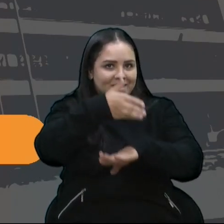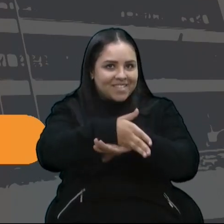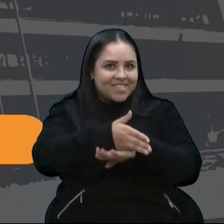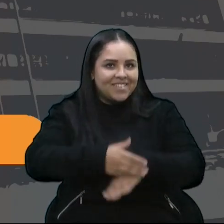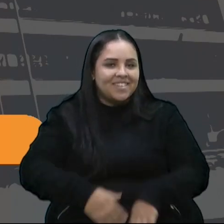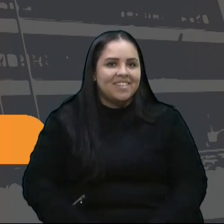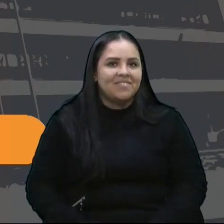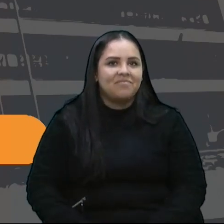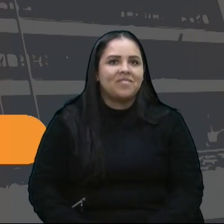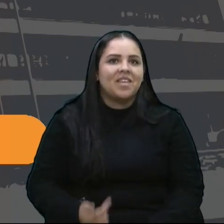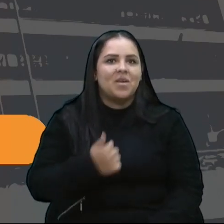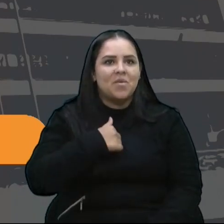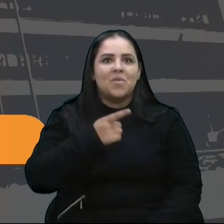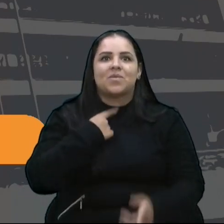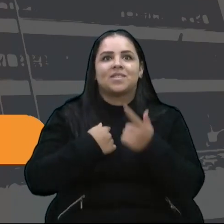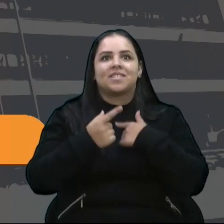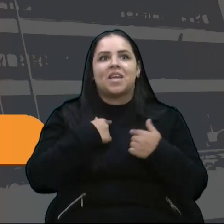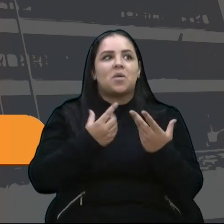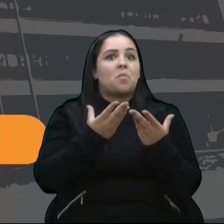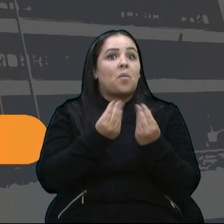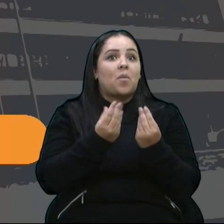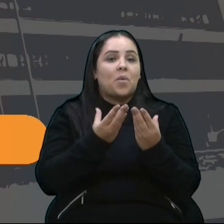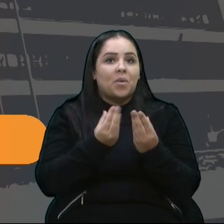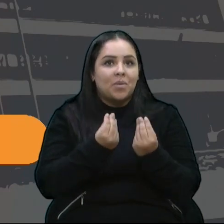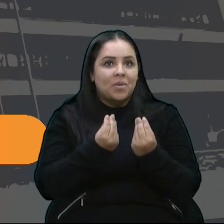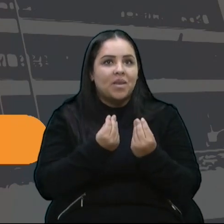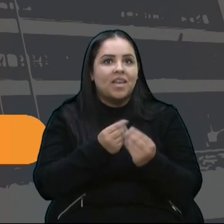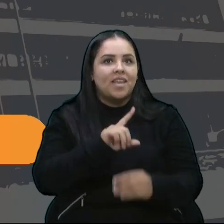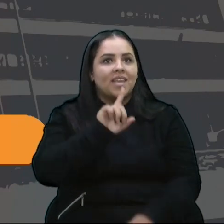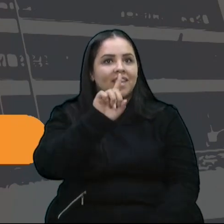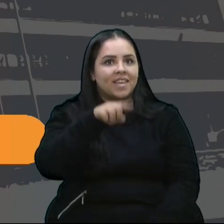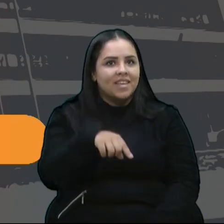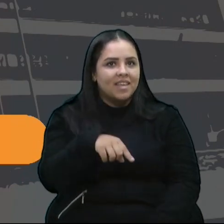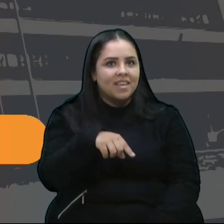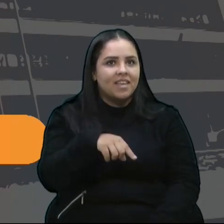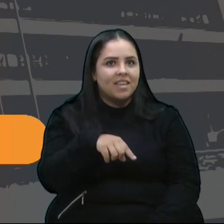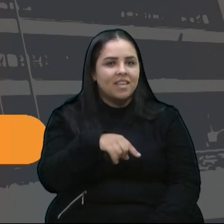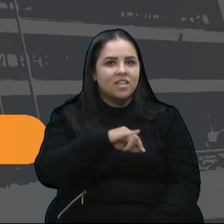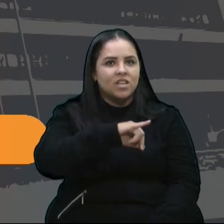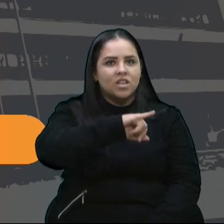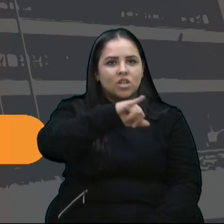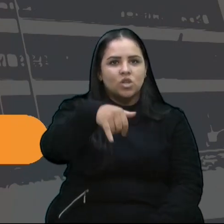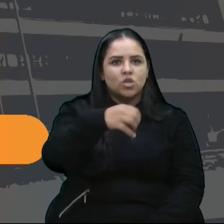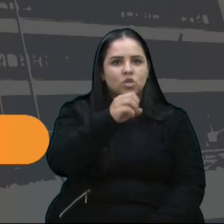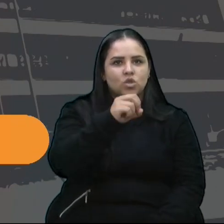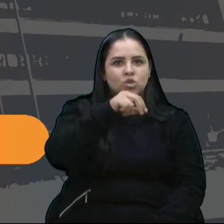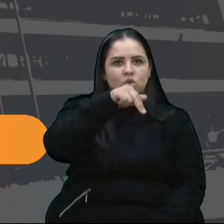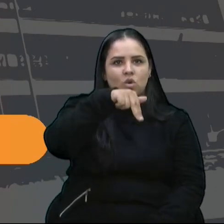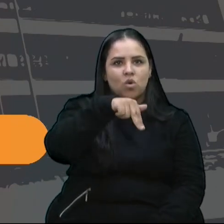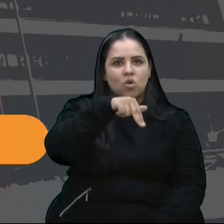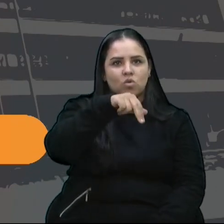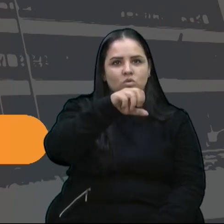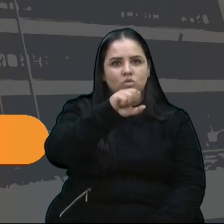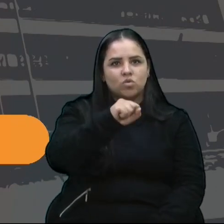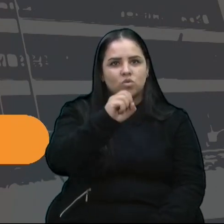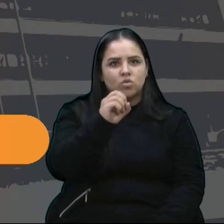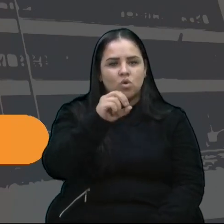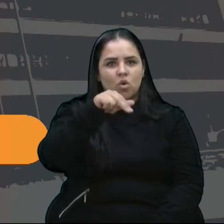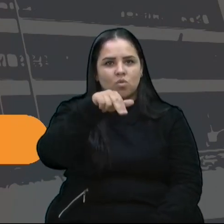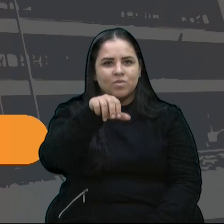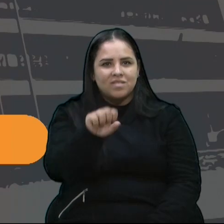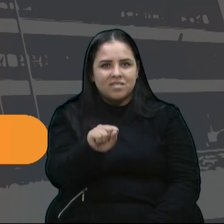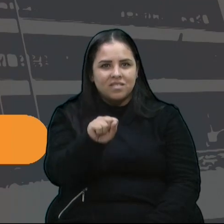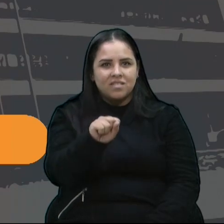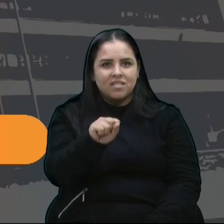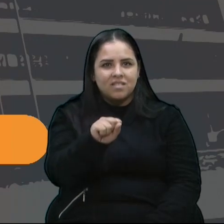Eu adorei uma, falando sério, gente, eu adorei uma que foi aquela, acho que da Johnson's, né, do sapo, uma animação. O sapo